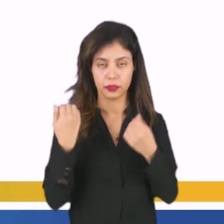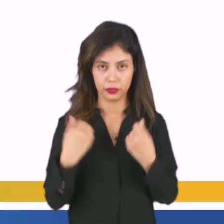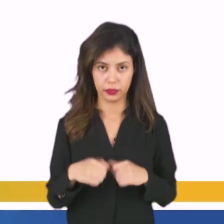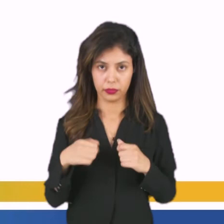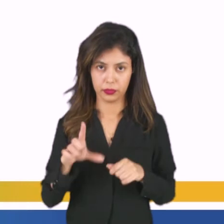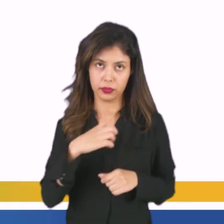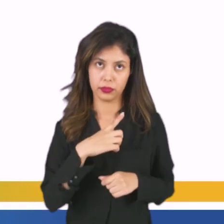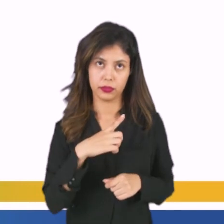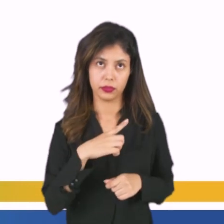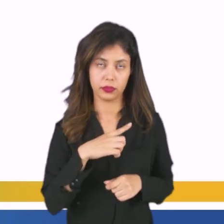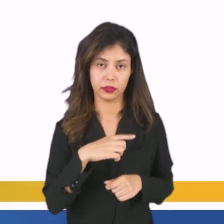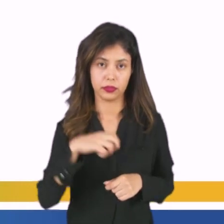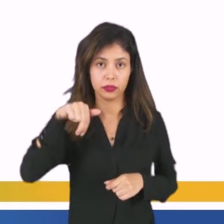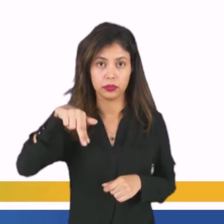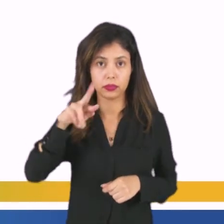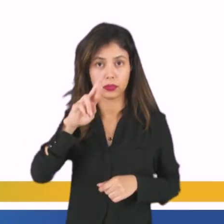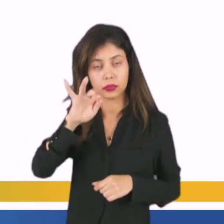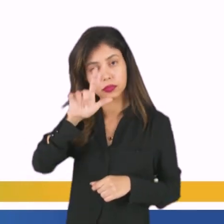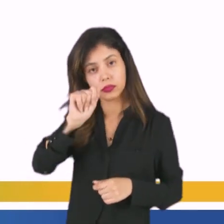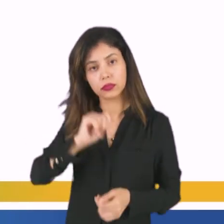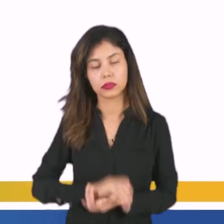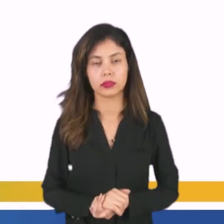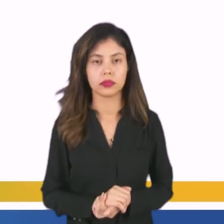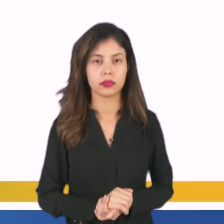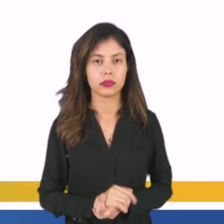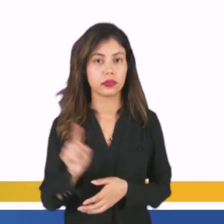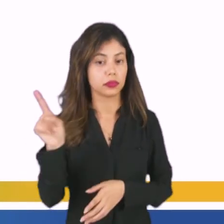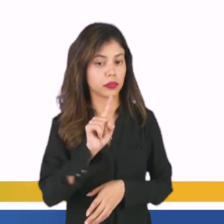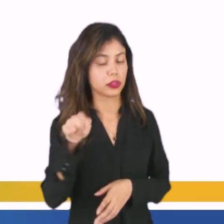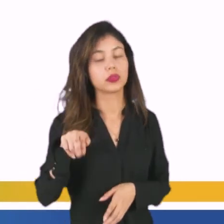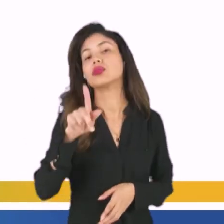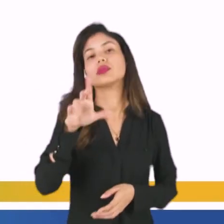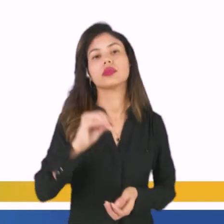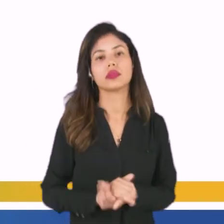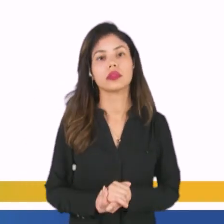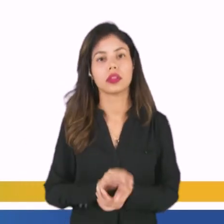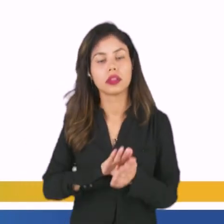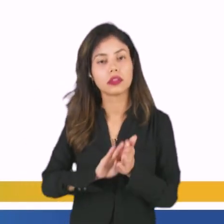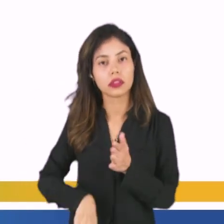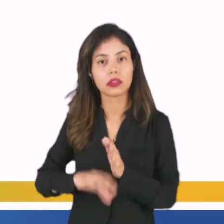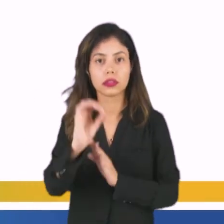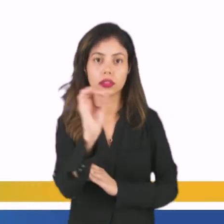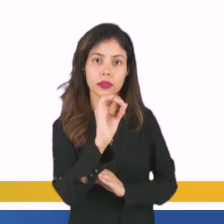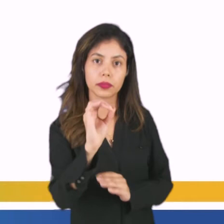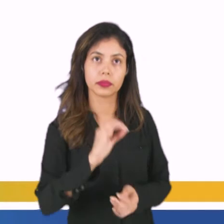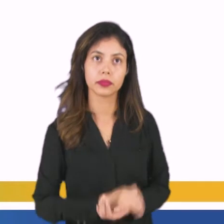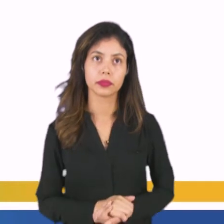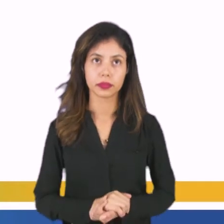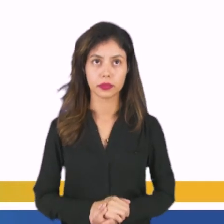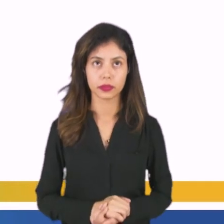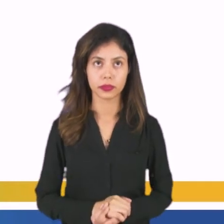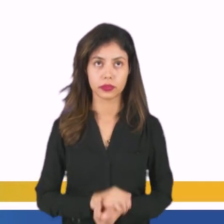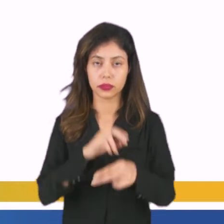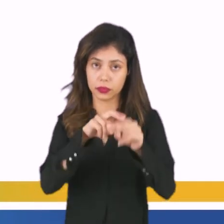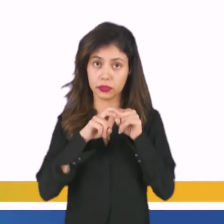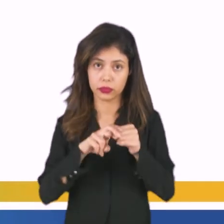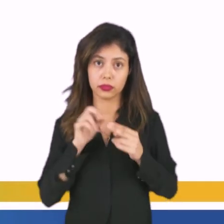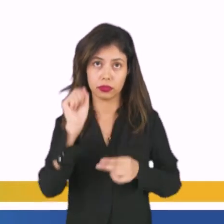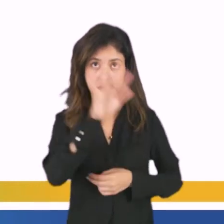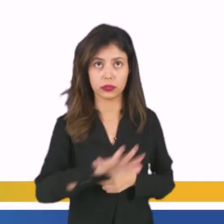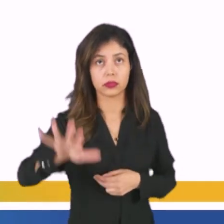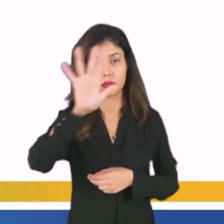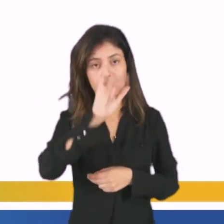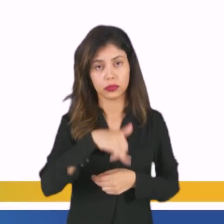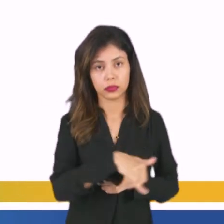que pertencer aos números naturais não nulo, ou seja, tirando zero. Portanto,